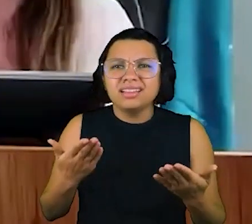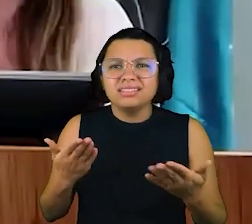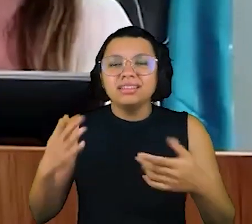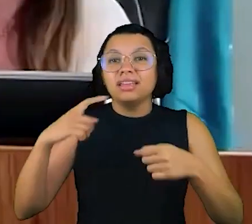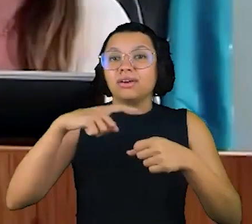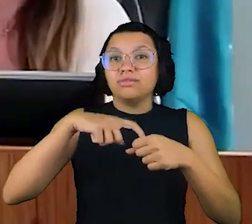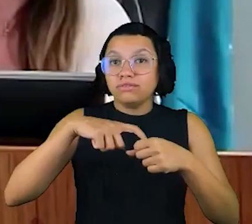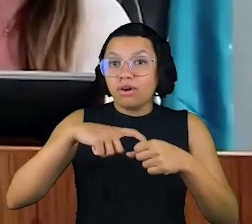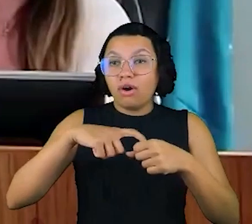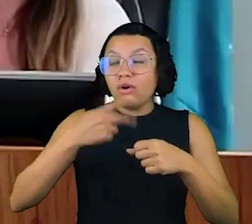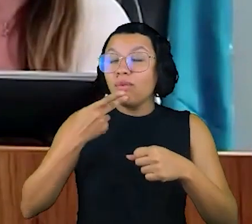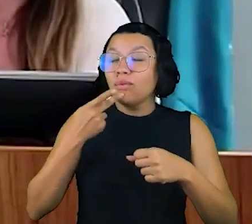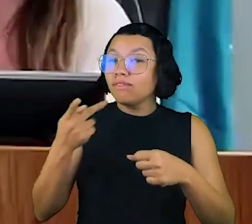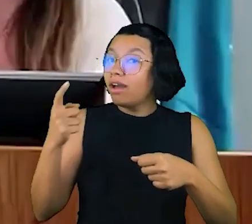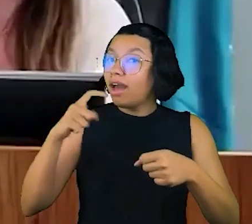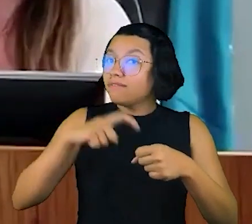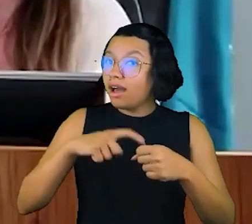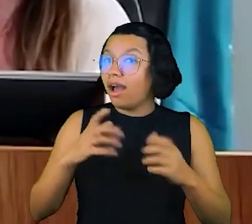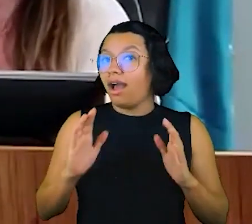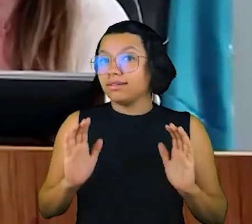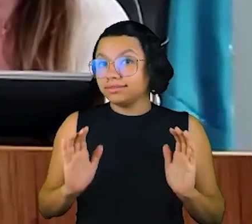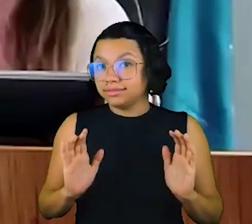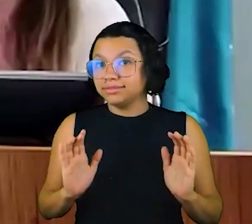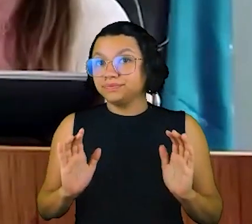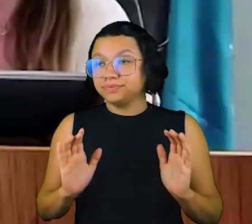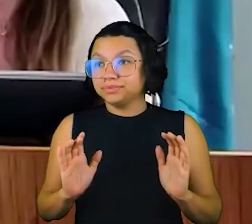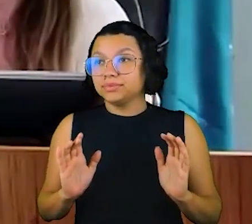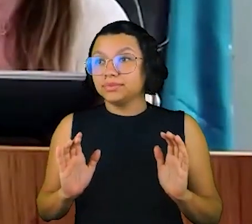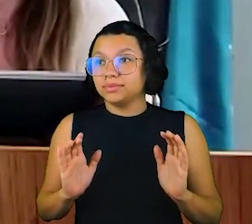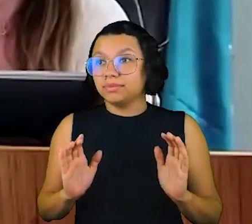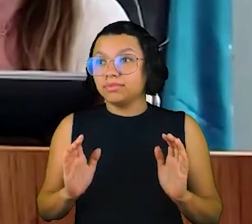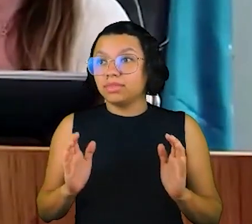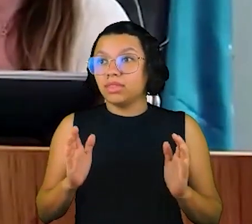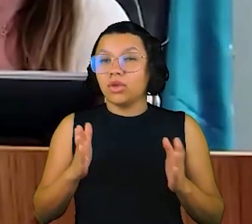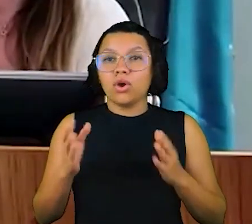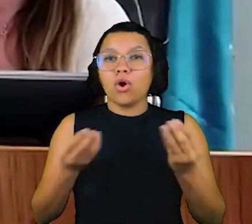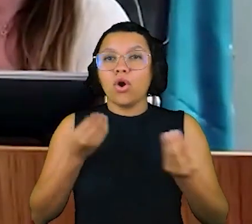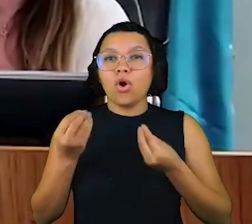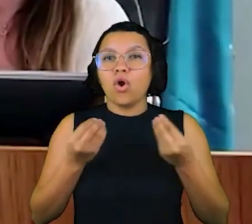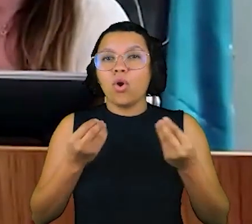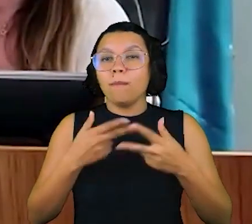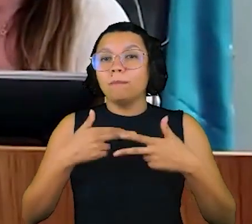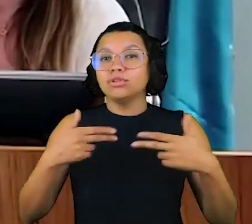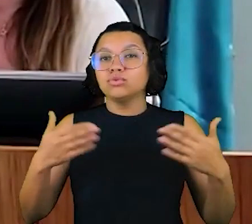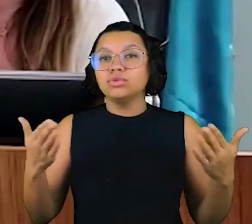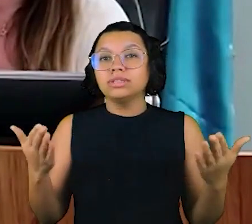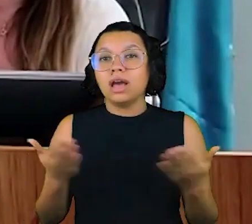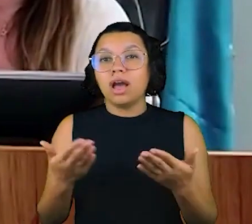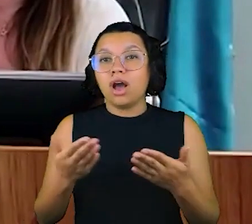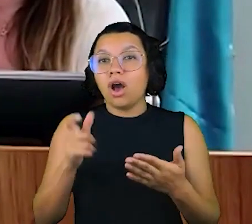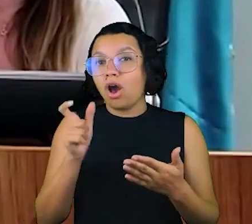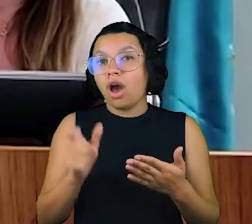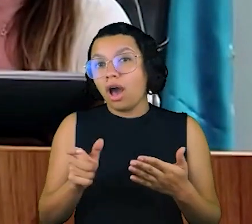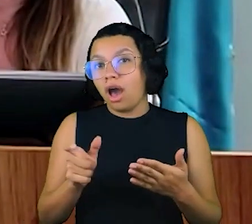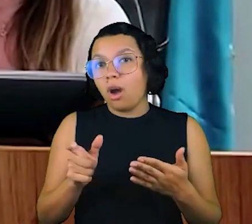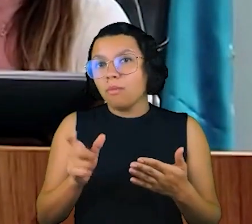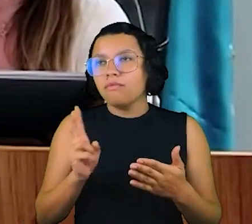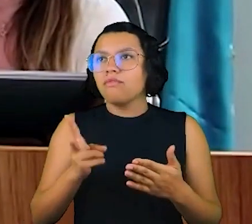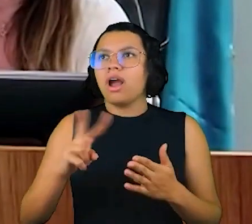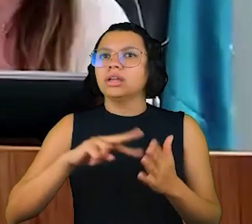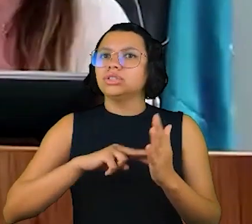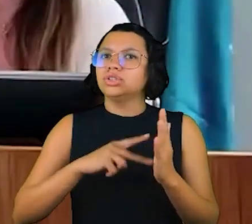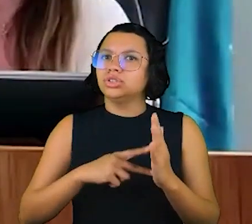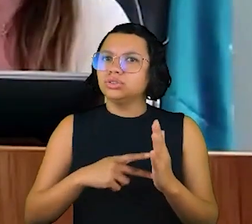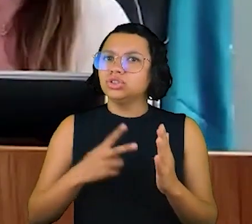qual é a minha especialidade? Eu volto naquilo que lhes dizia antes. No estado atual das coisas,